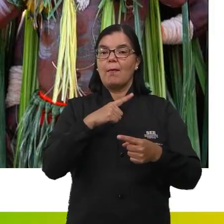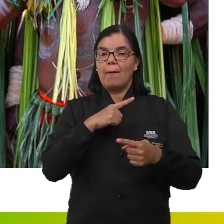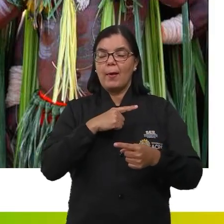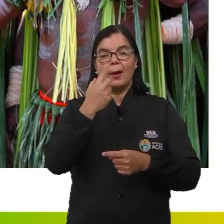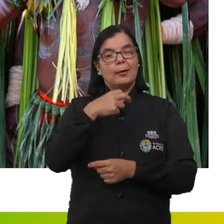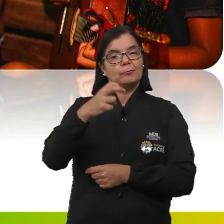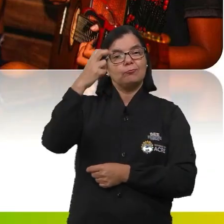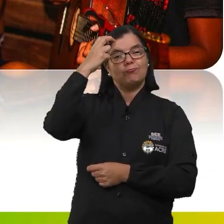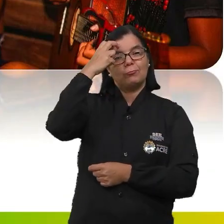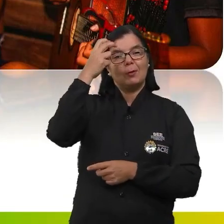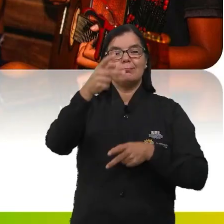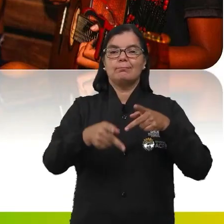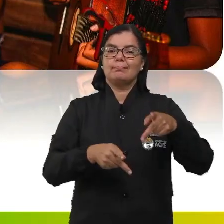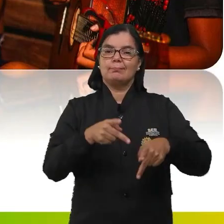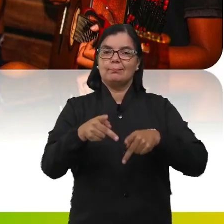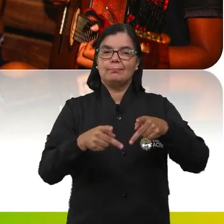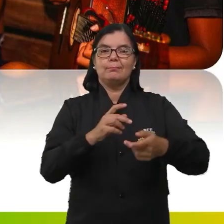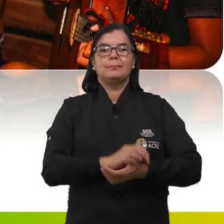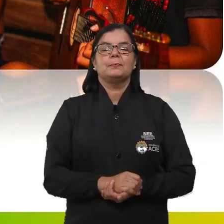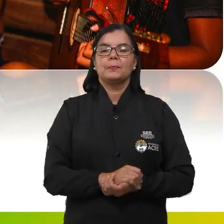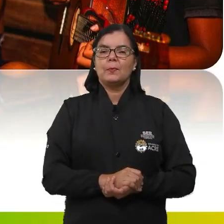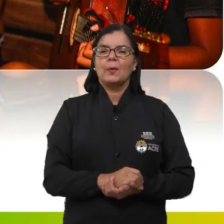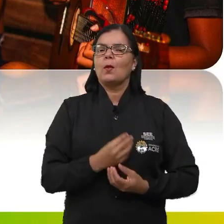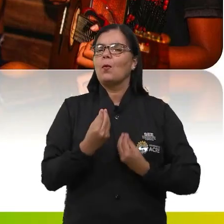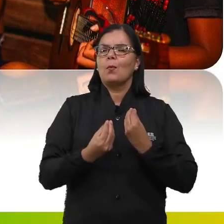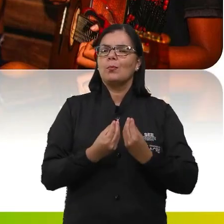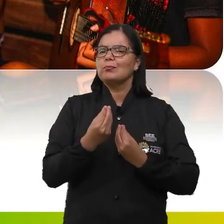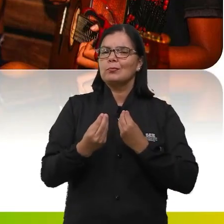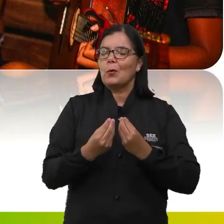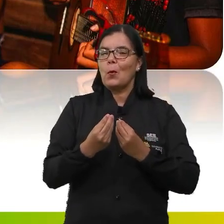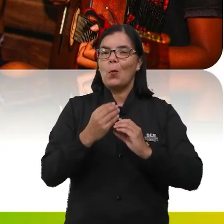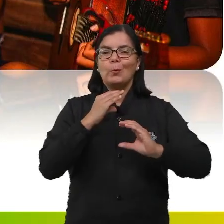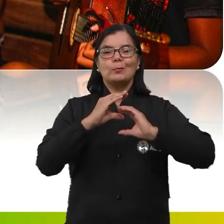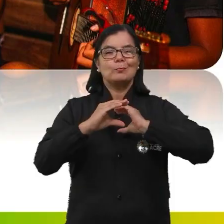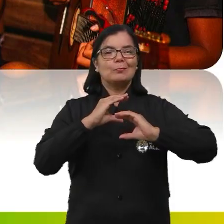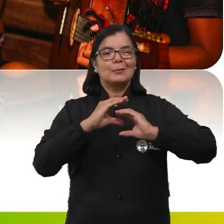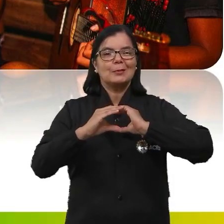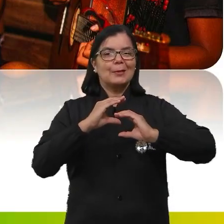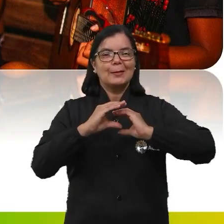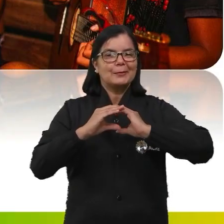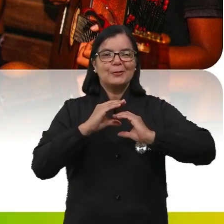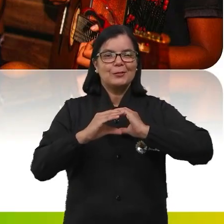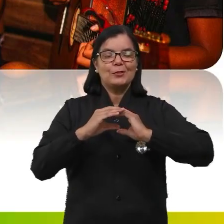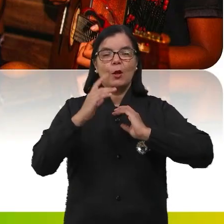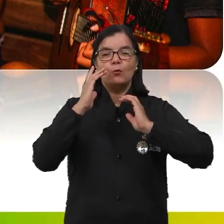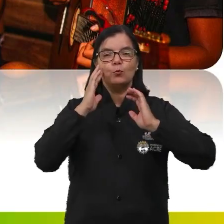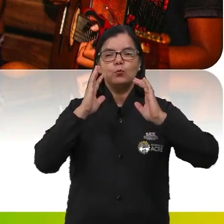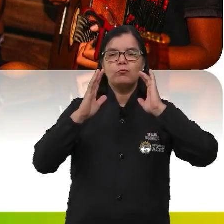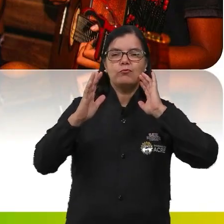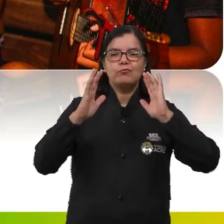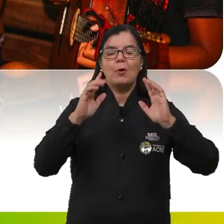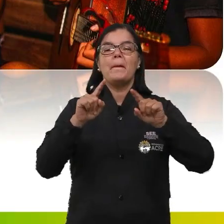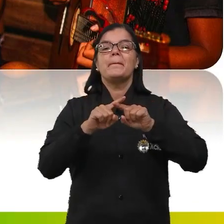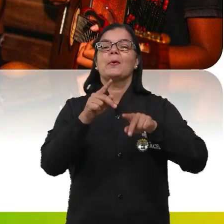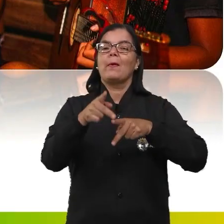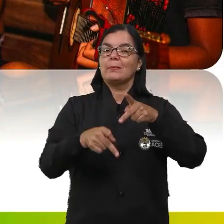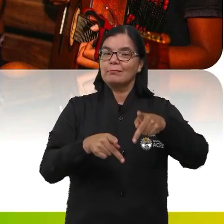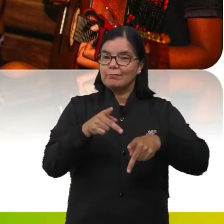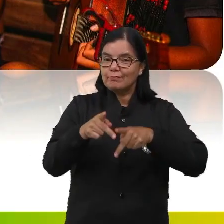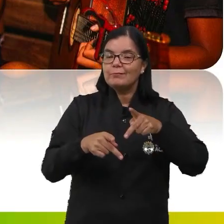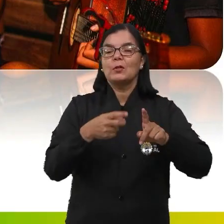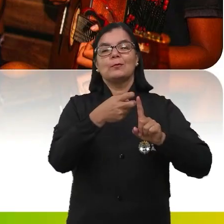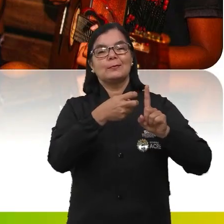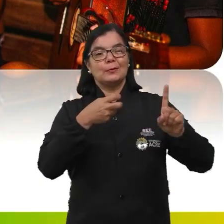é a sabedoria do povo. E na música, gente, música e magia, né? Porque os povos indígenas,